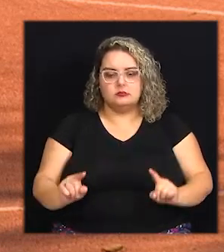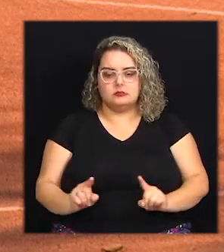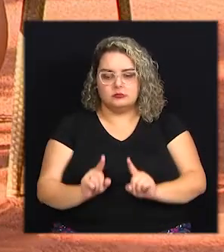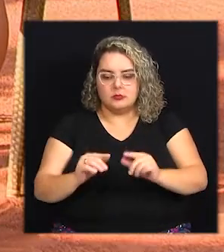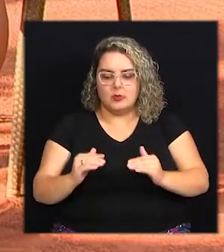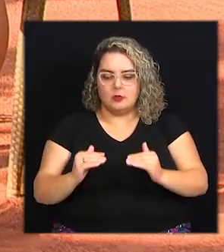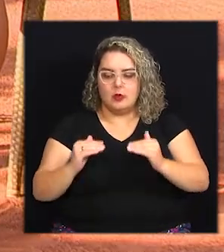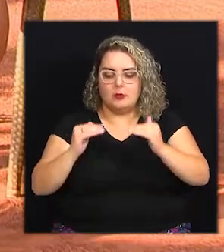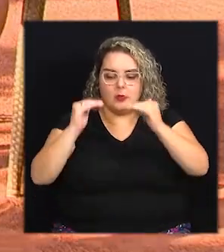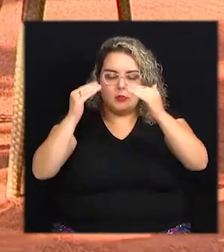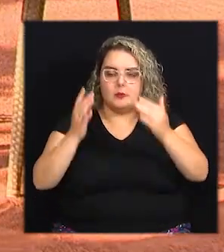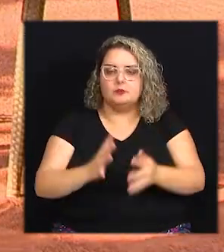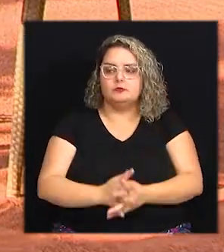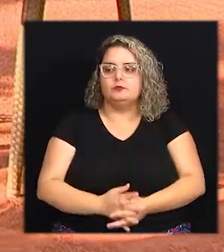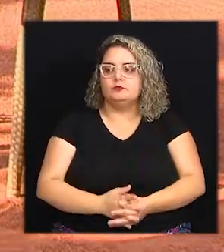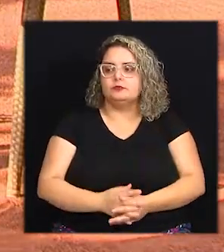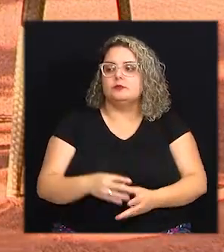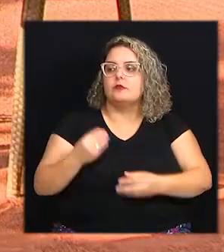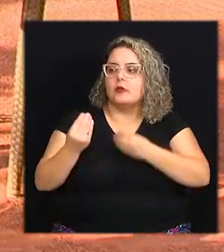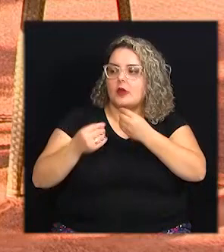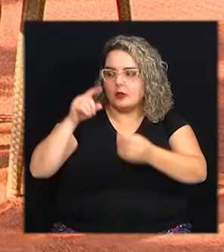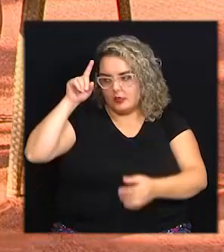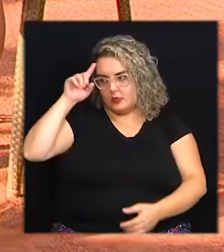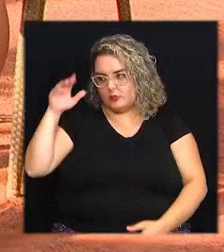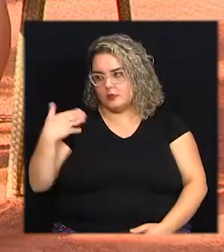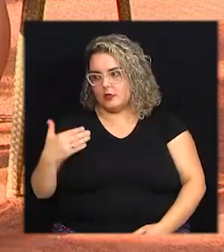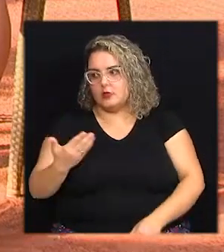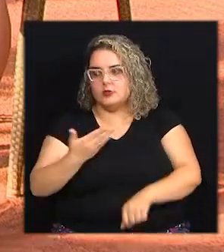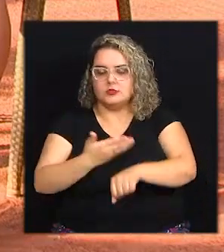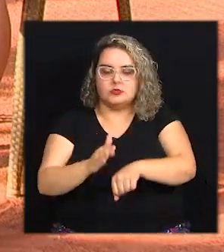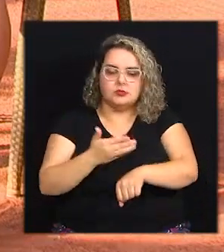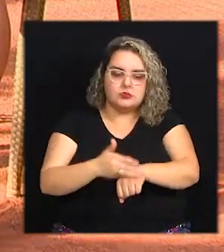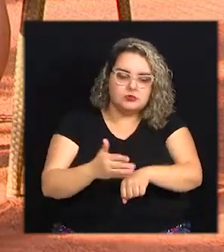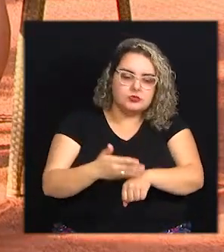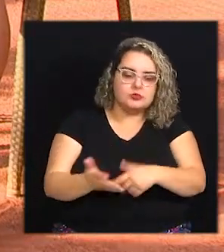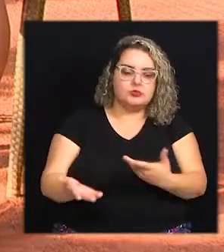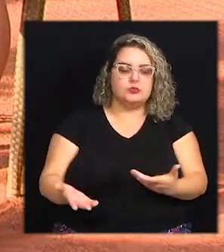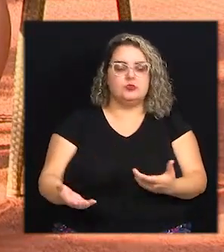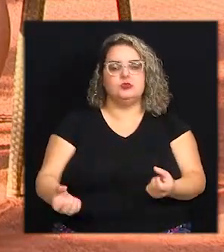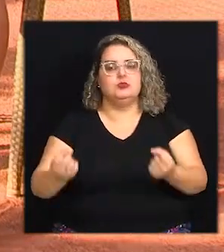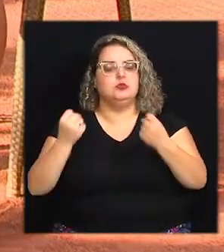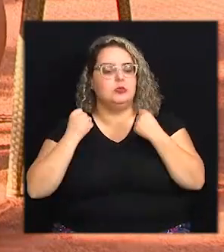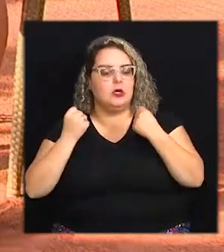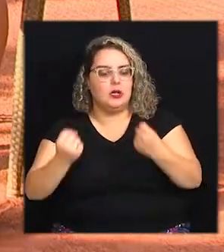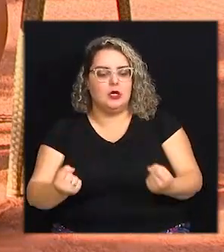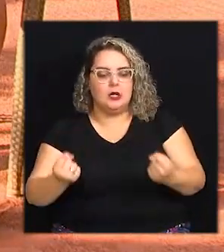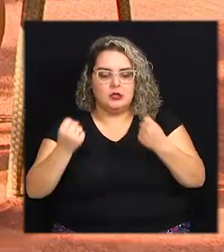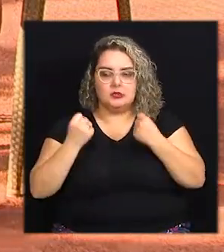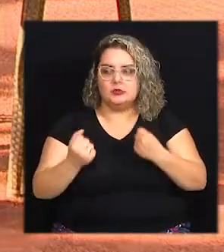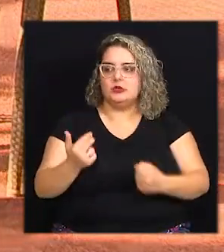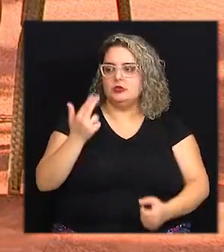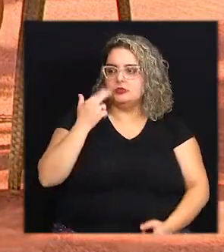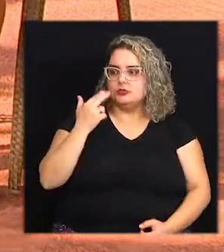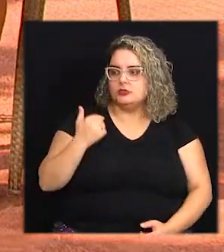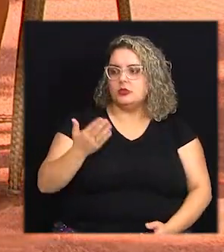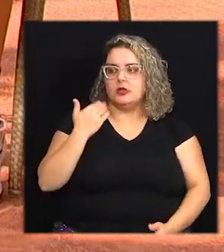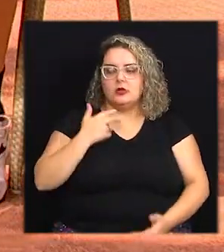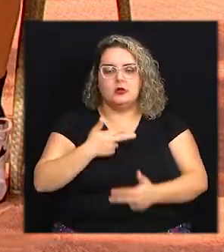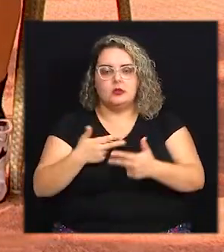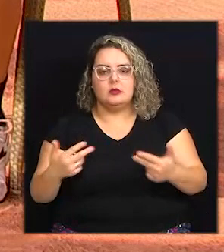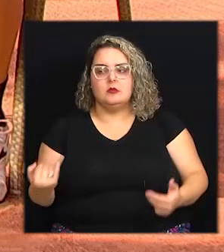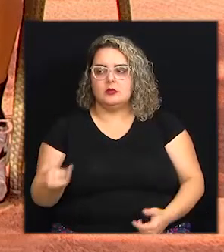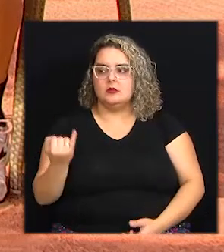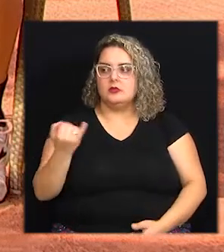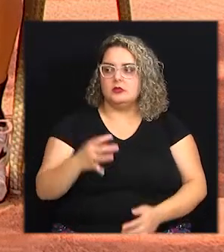crescendo juntos. Como que é a sua rotina, questão de treinamento, questão de academia, a nutrição, a